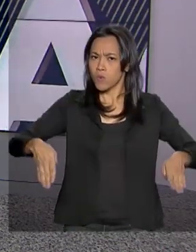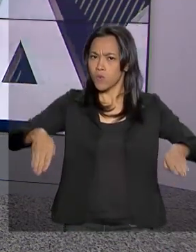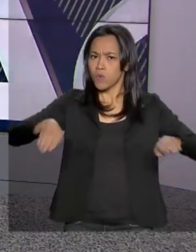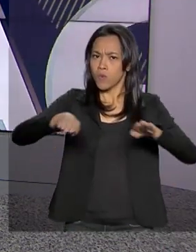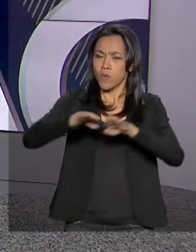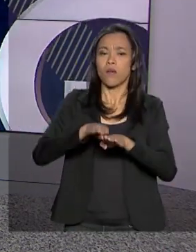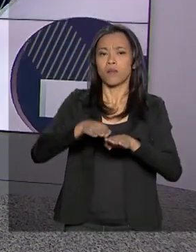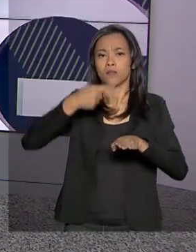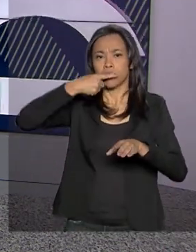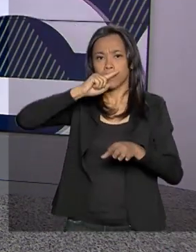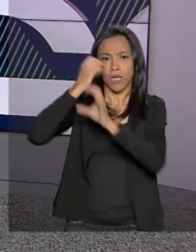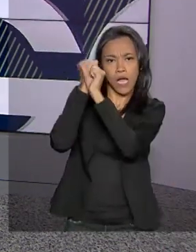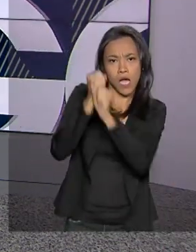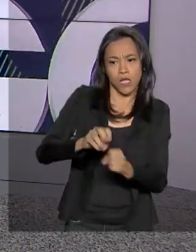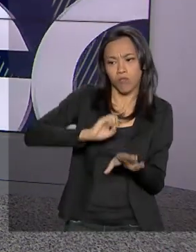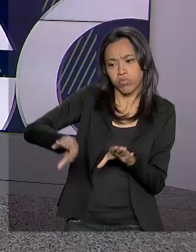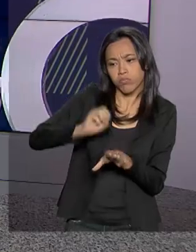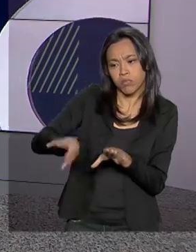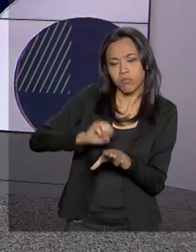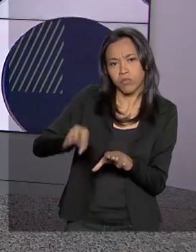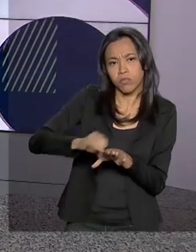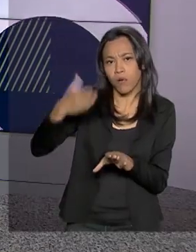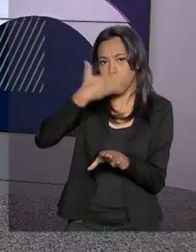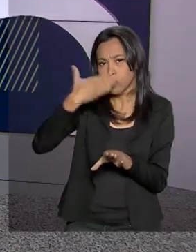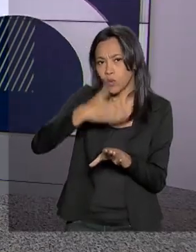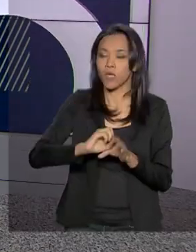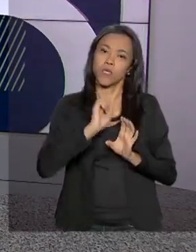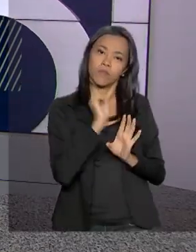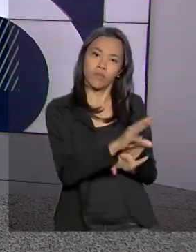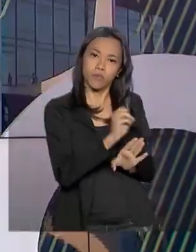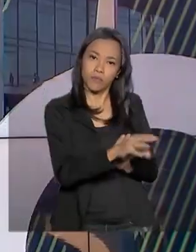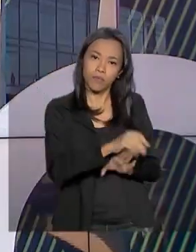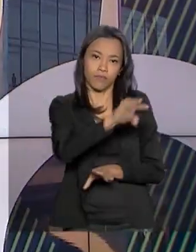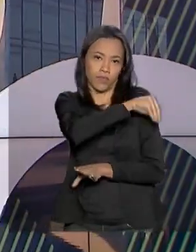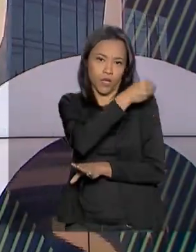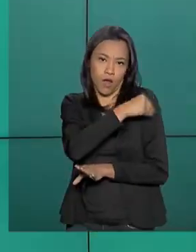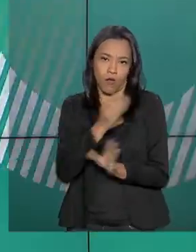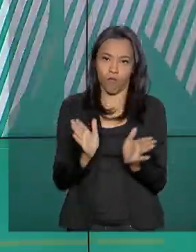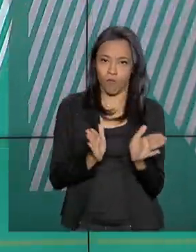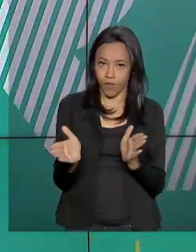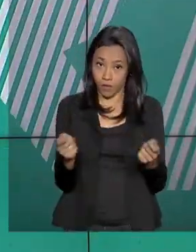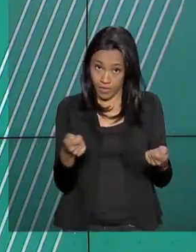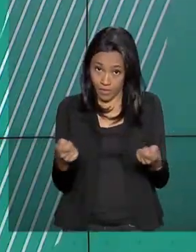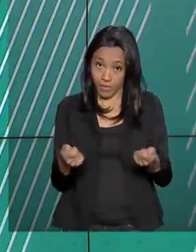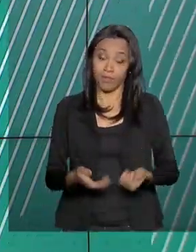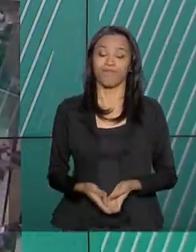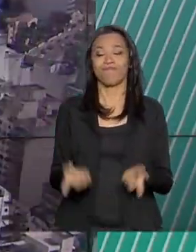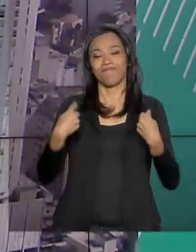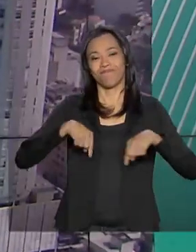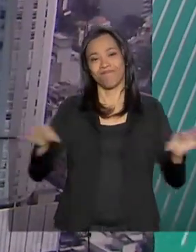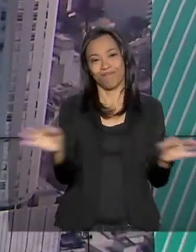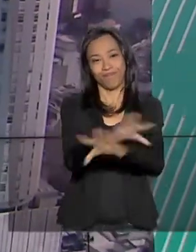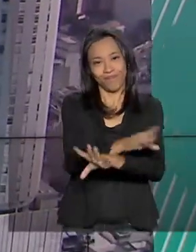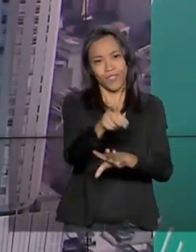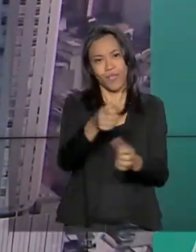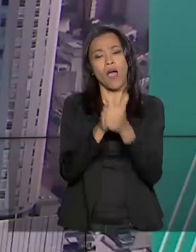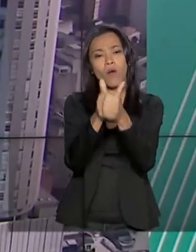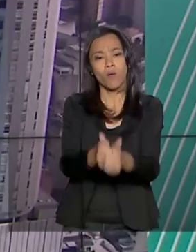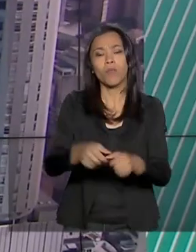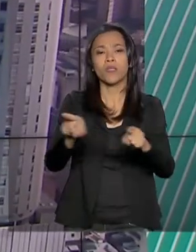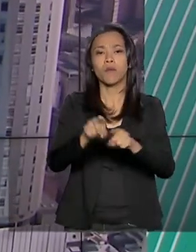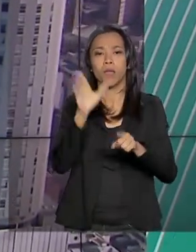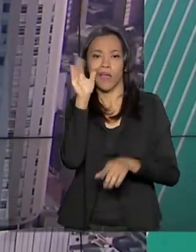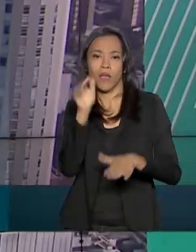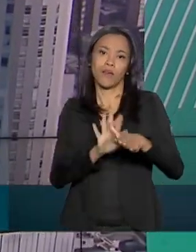destinação da cana para a fabricação de açúcar e de etanol. O governo agora fica por aqui. Acompanhe a gente também